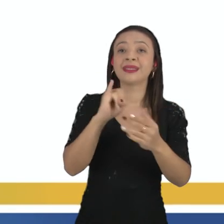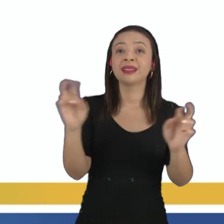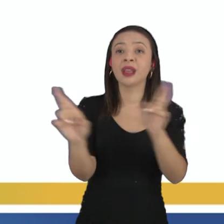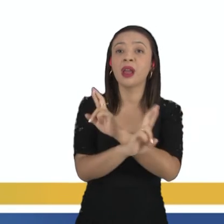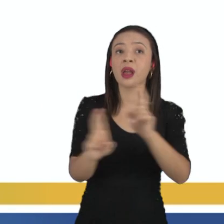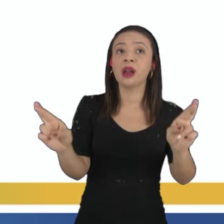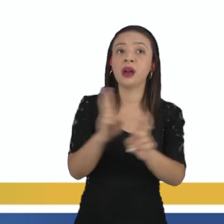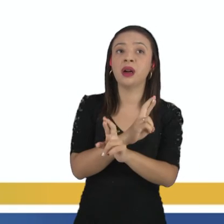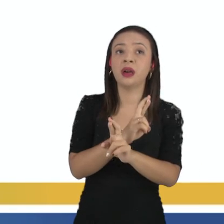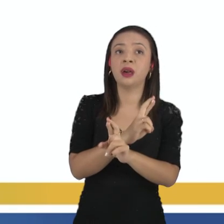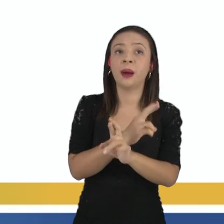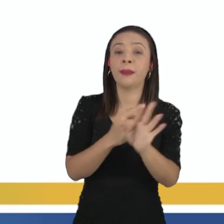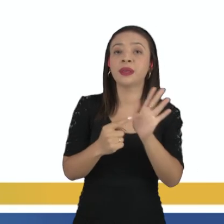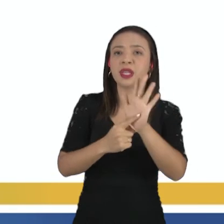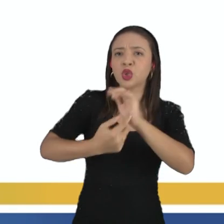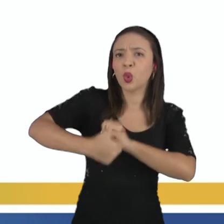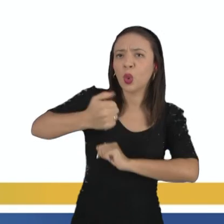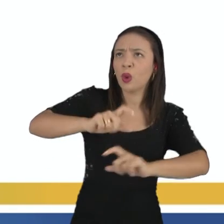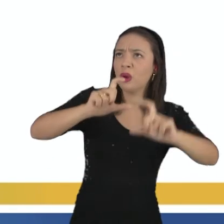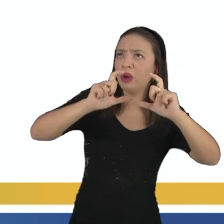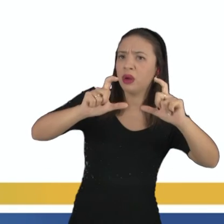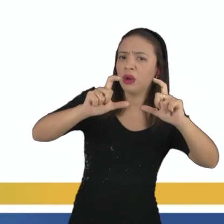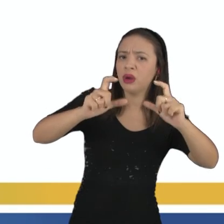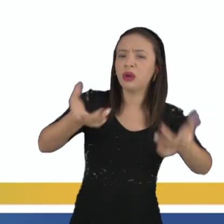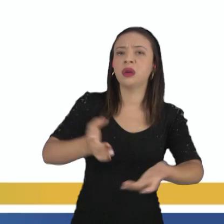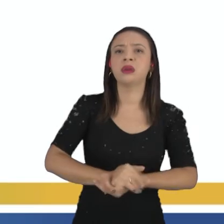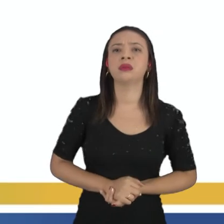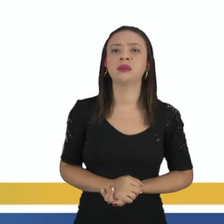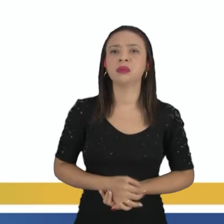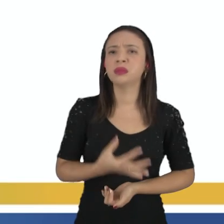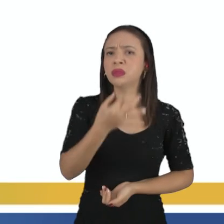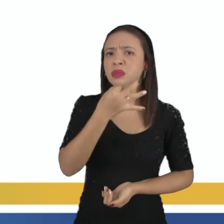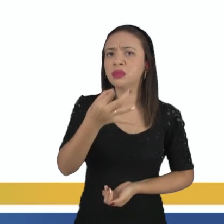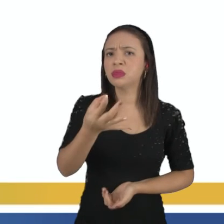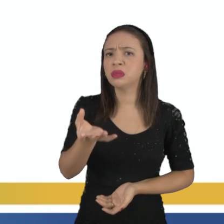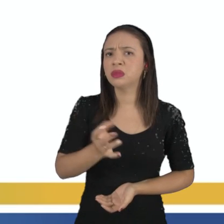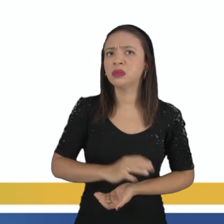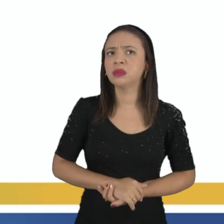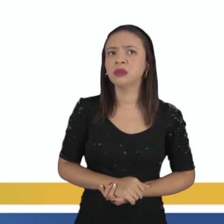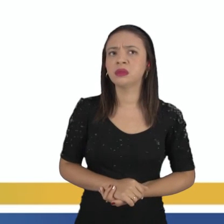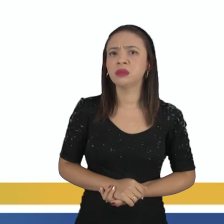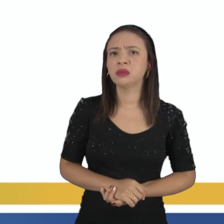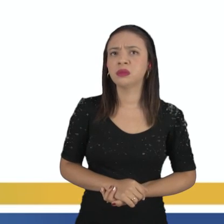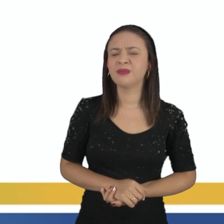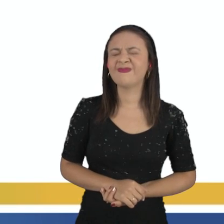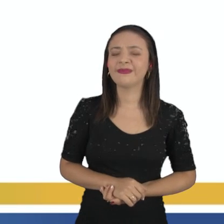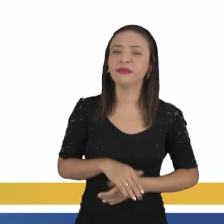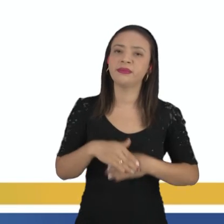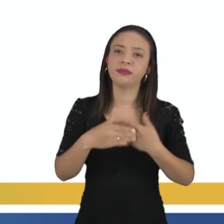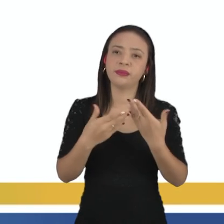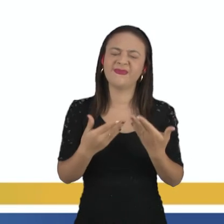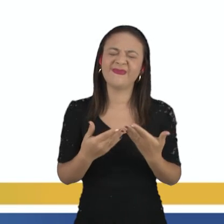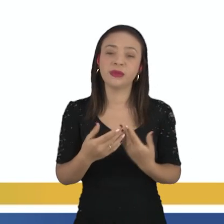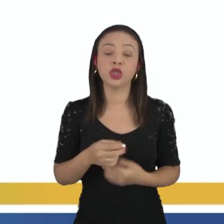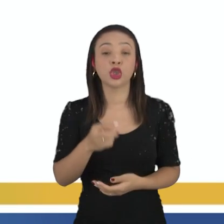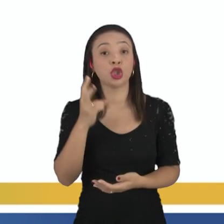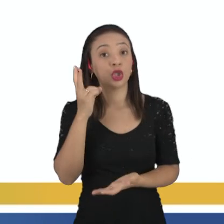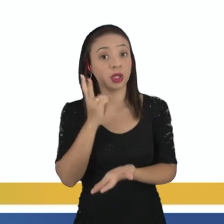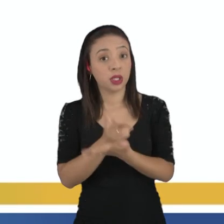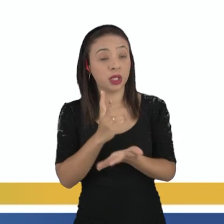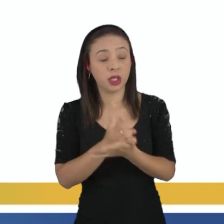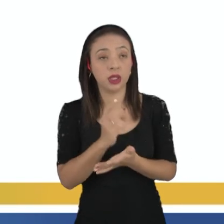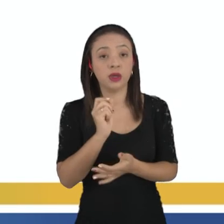relação aos casos citados no primeiro balão. O que vocês acham? Nesse momento, vocês sempre retomem os